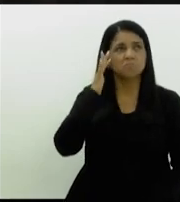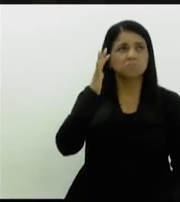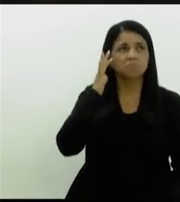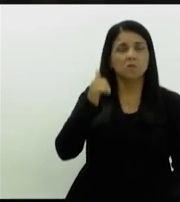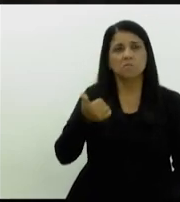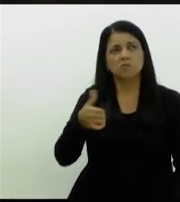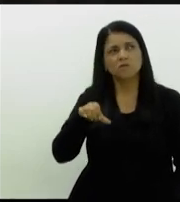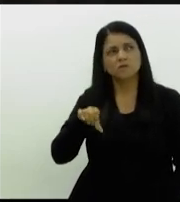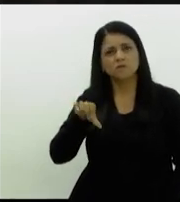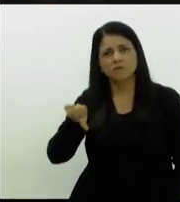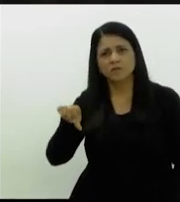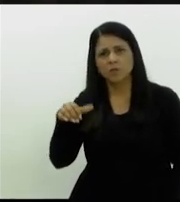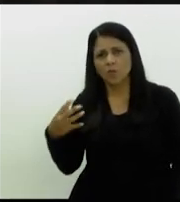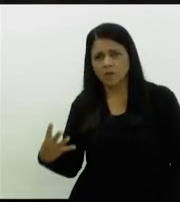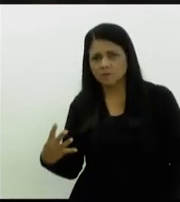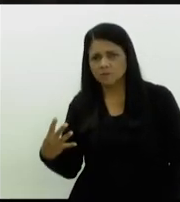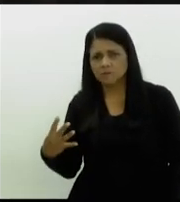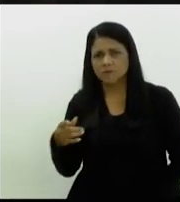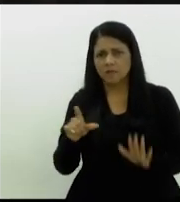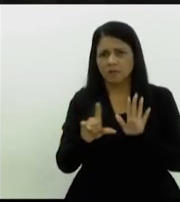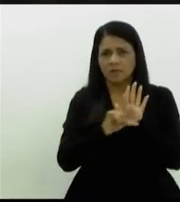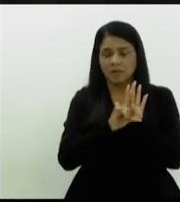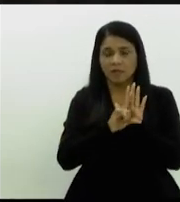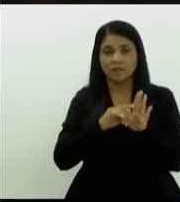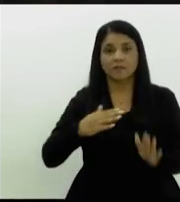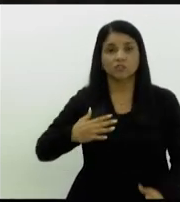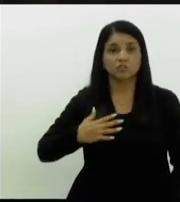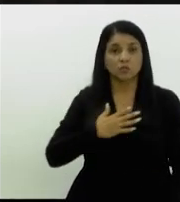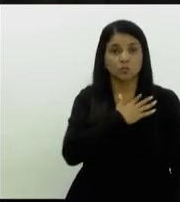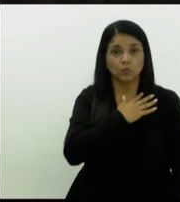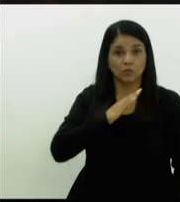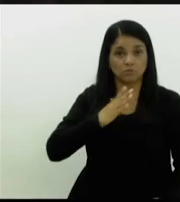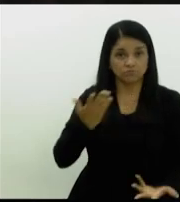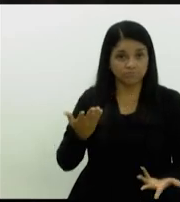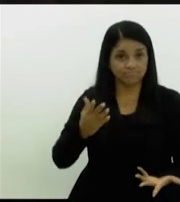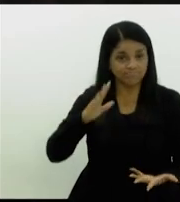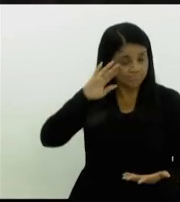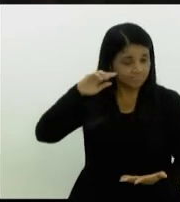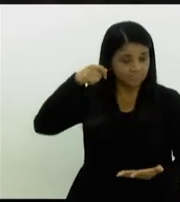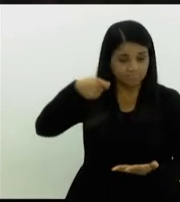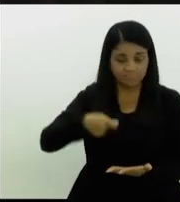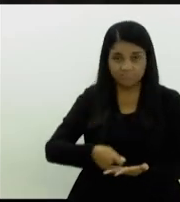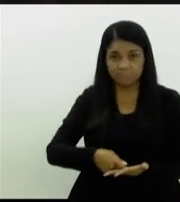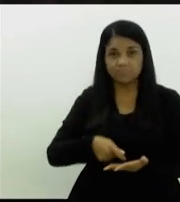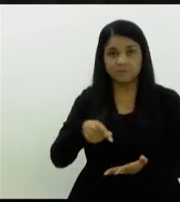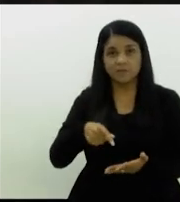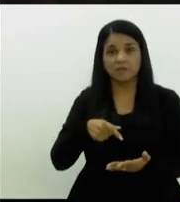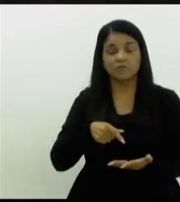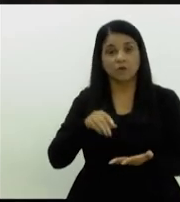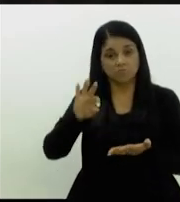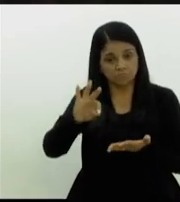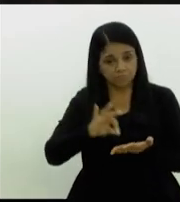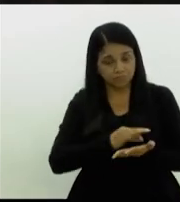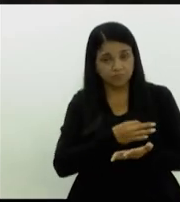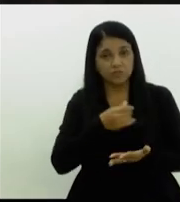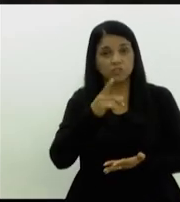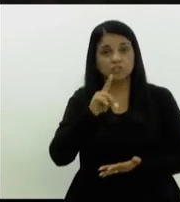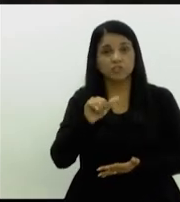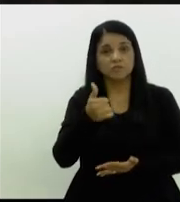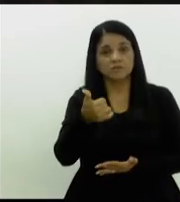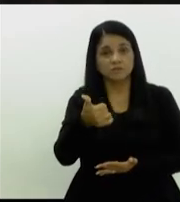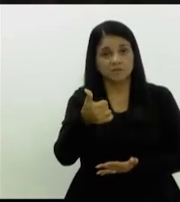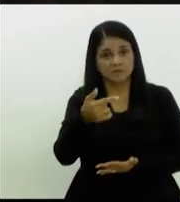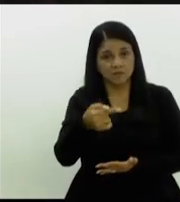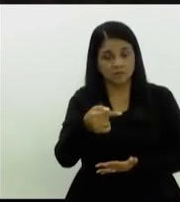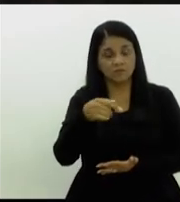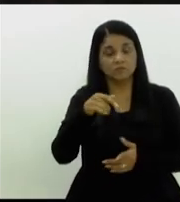deputado Josemar, da ditadura. Mas ela foi promulgada em 17